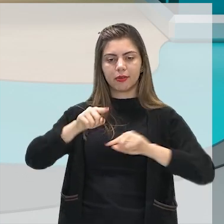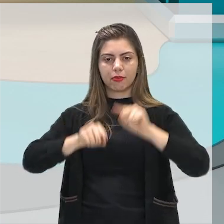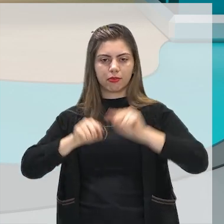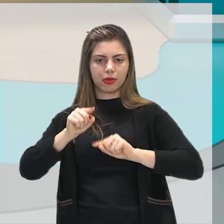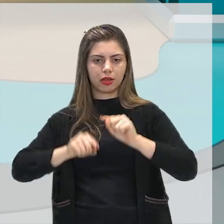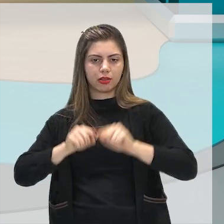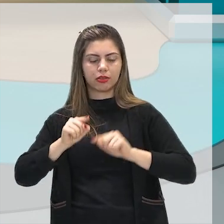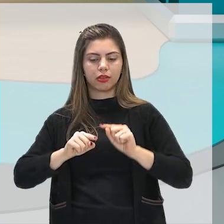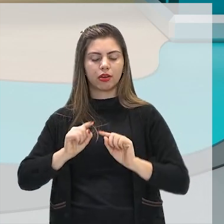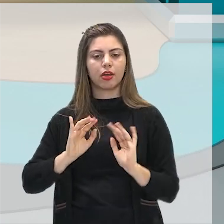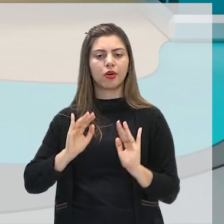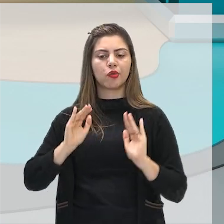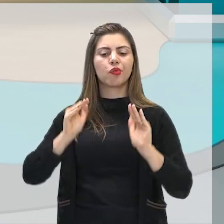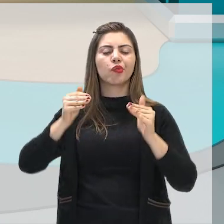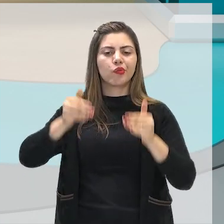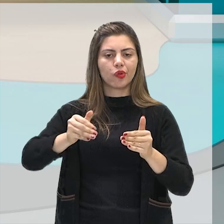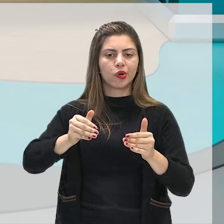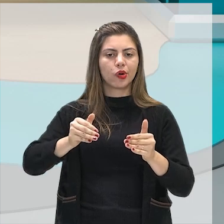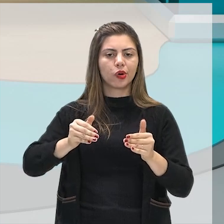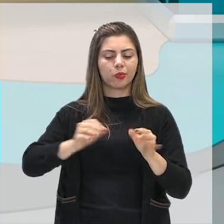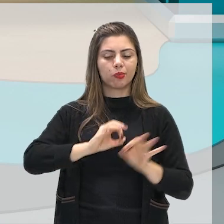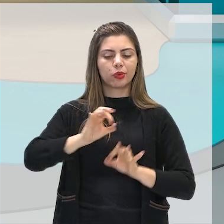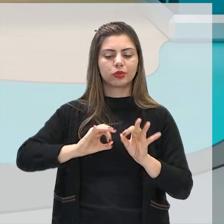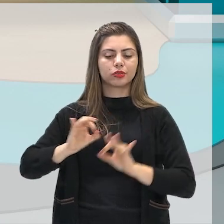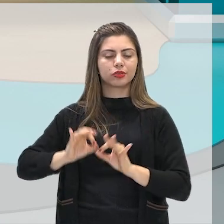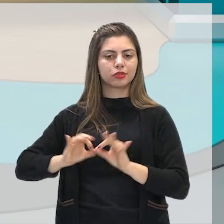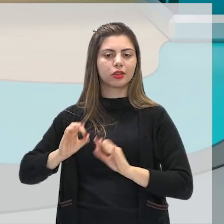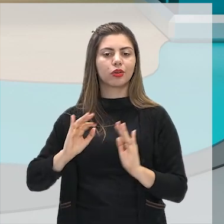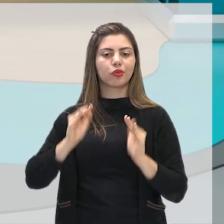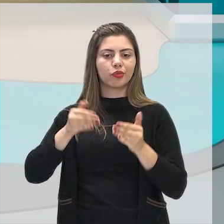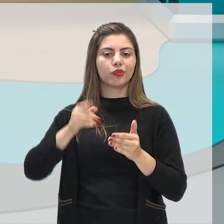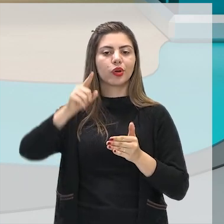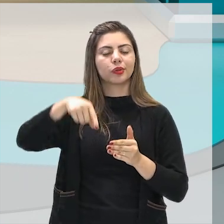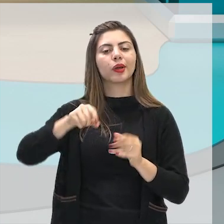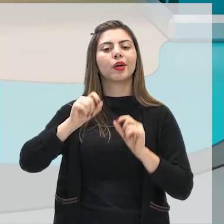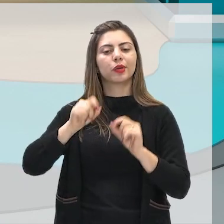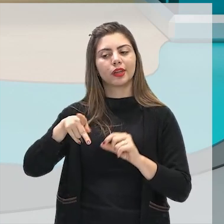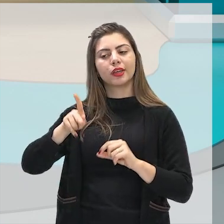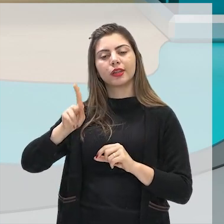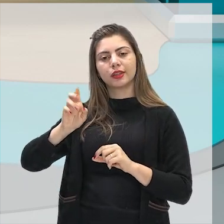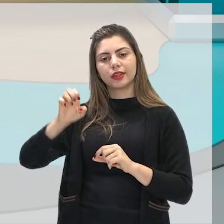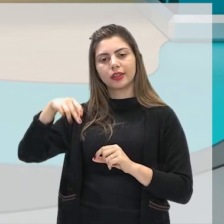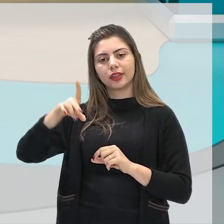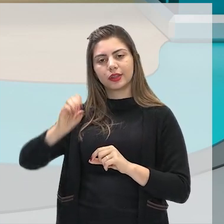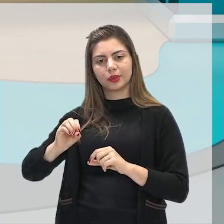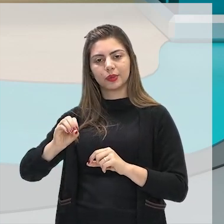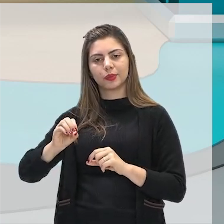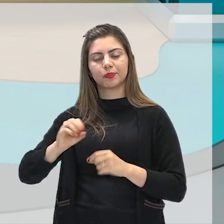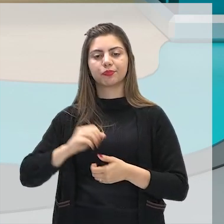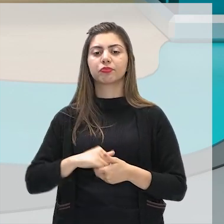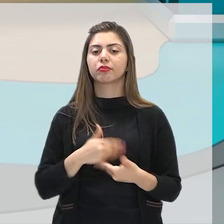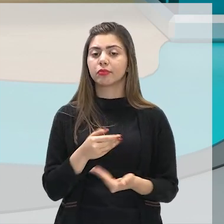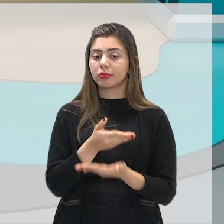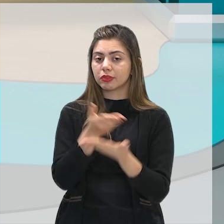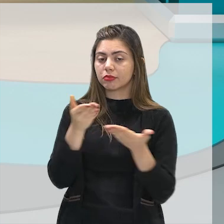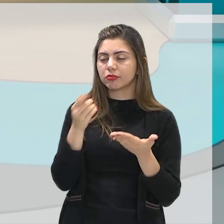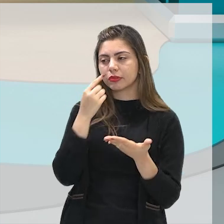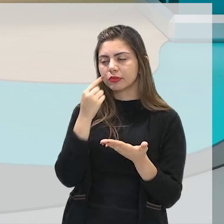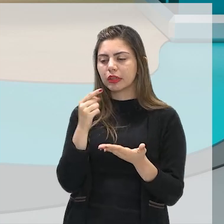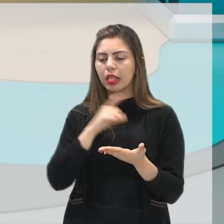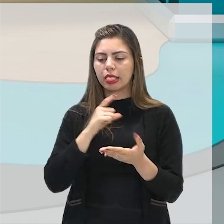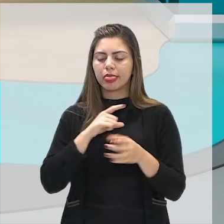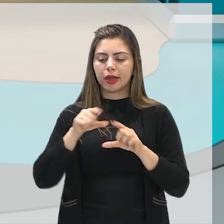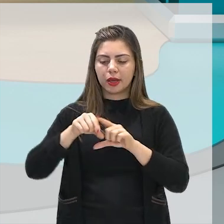feita especificamente, né, para a luta do Kendo. Vocês vão ver que ela é composta por